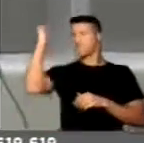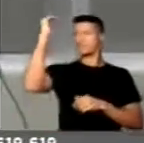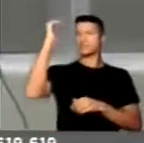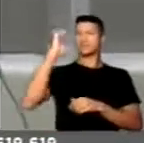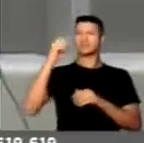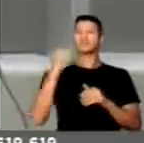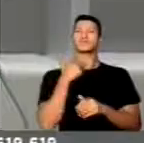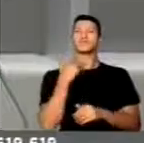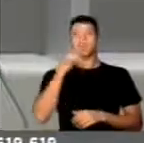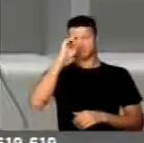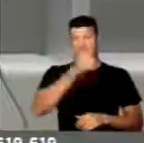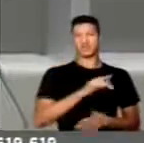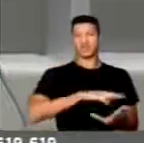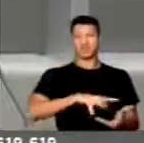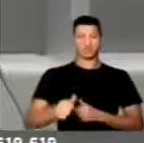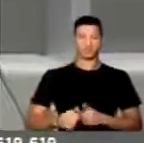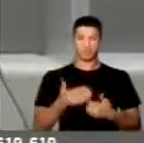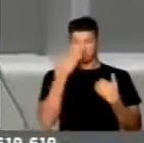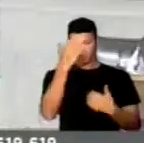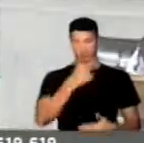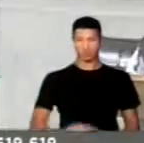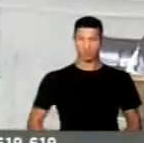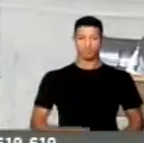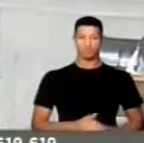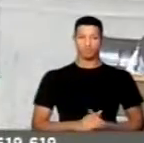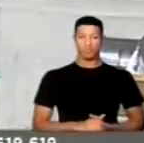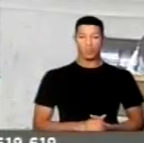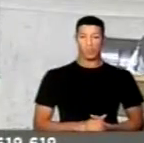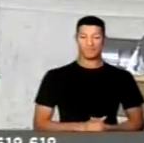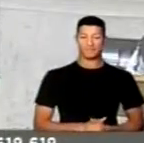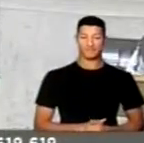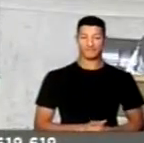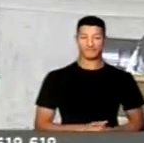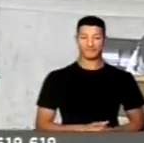já não mais podem mandar no mundo. Era isso, senhor presidente. Muito obrigado, deputada João Moraes.